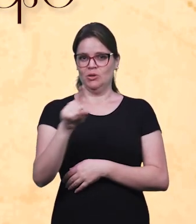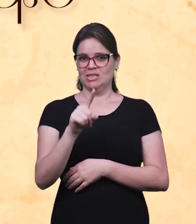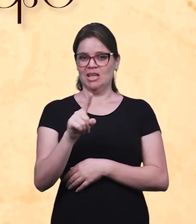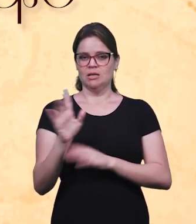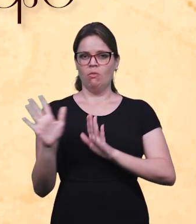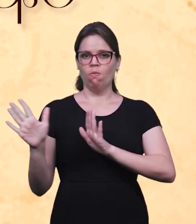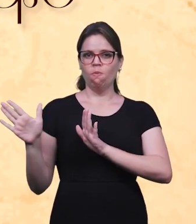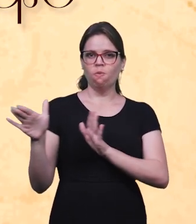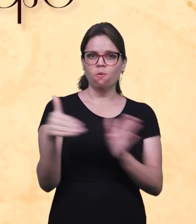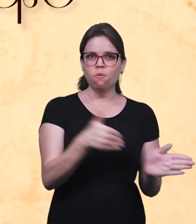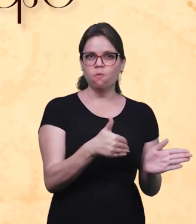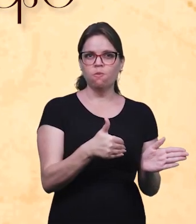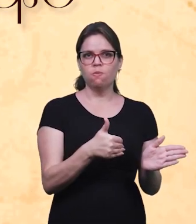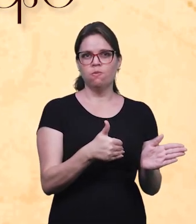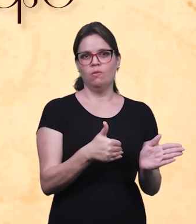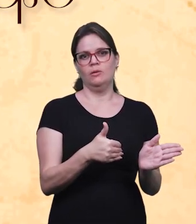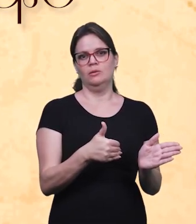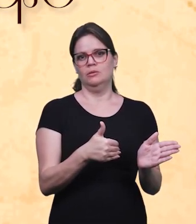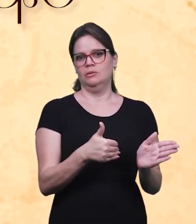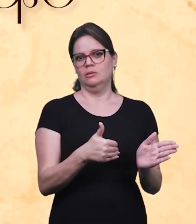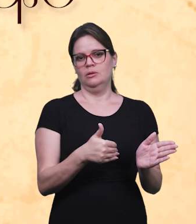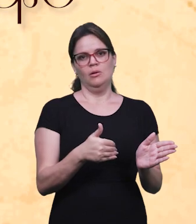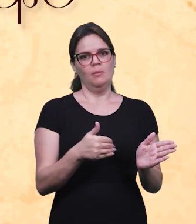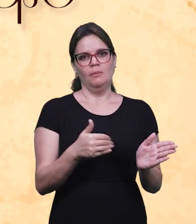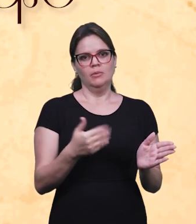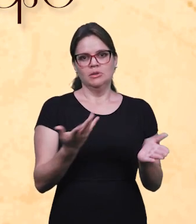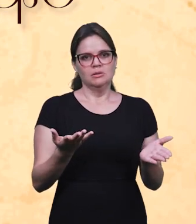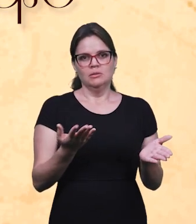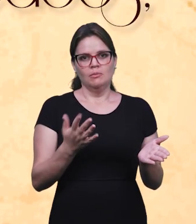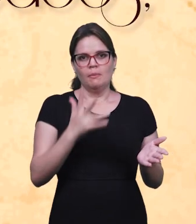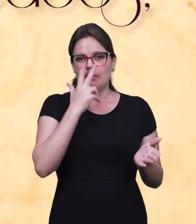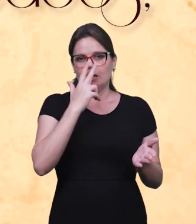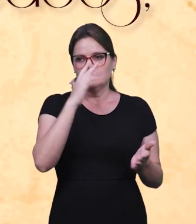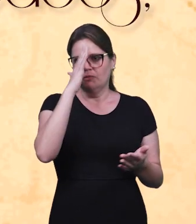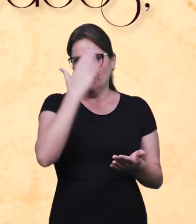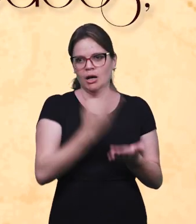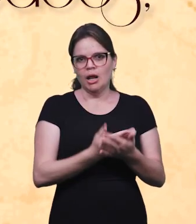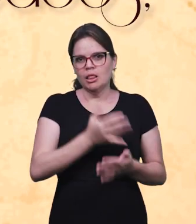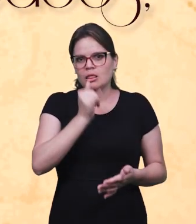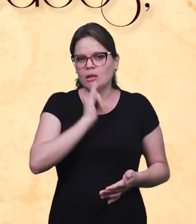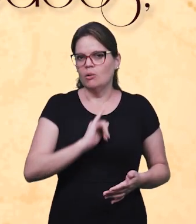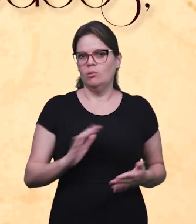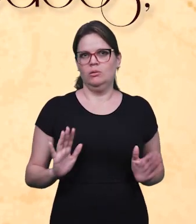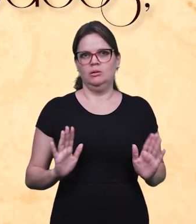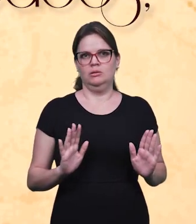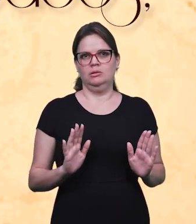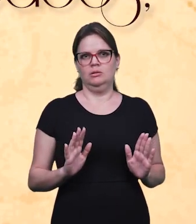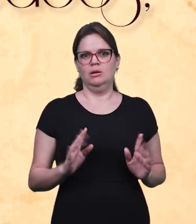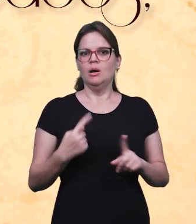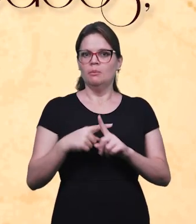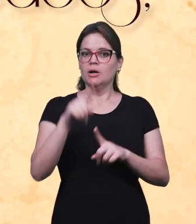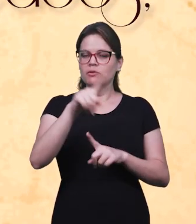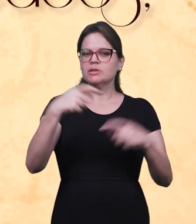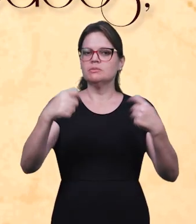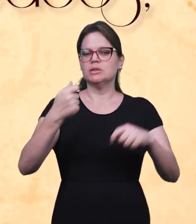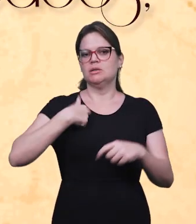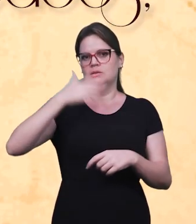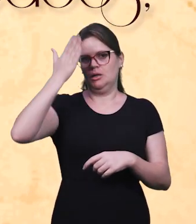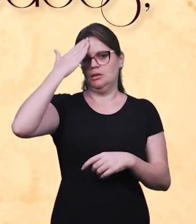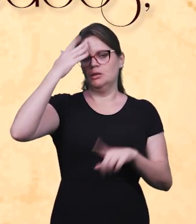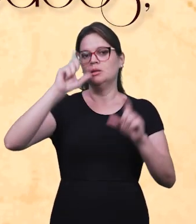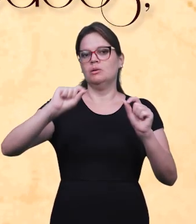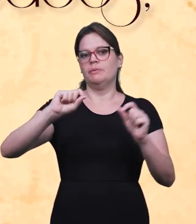como vô-lo tenho anunciado, se não é que crestes em vão. Porque primeiramente vos entreguei o que também